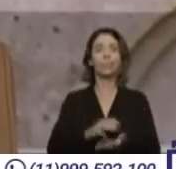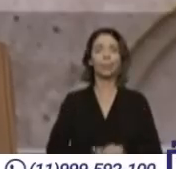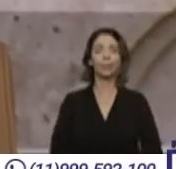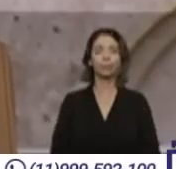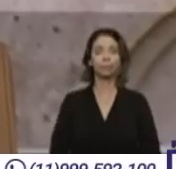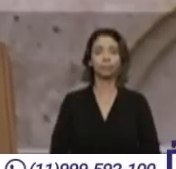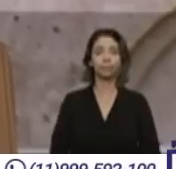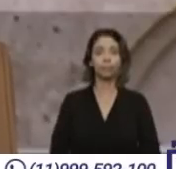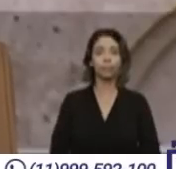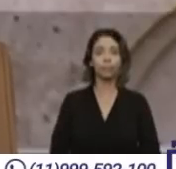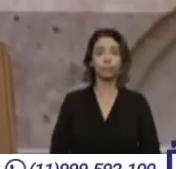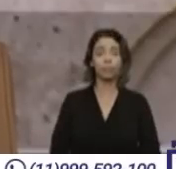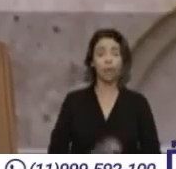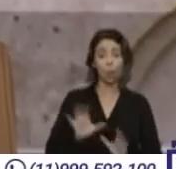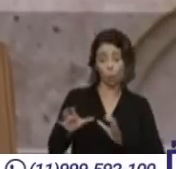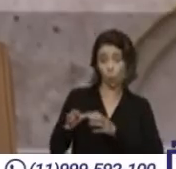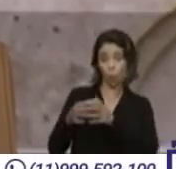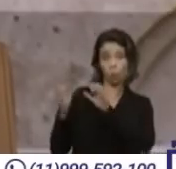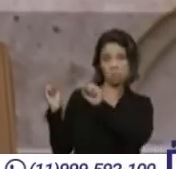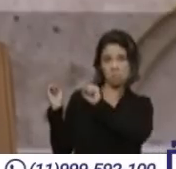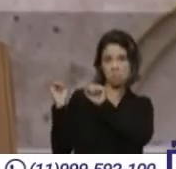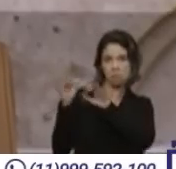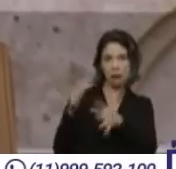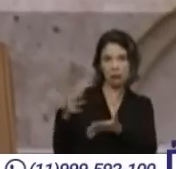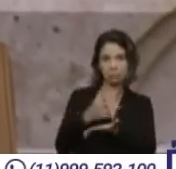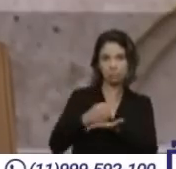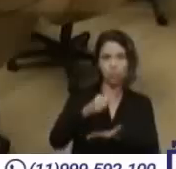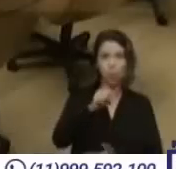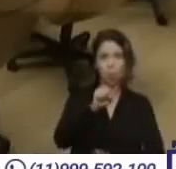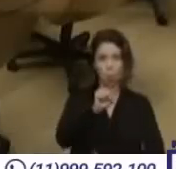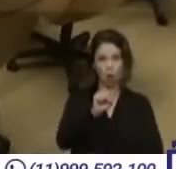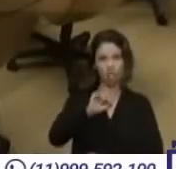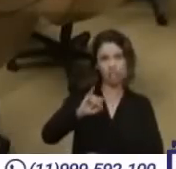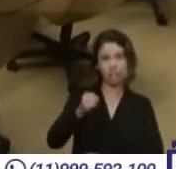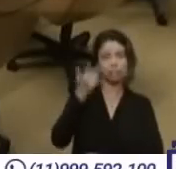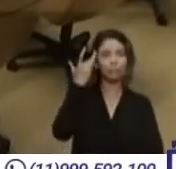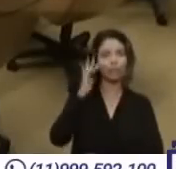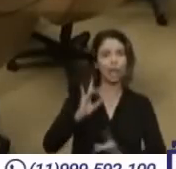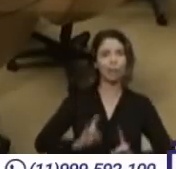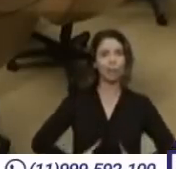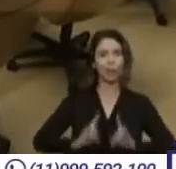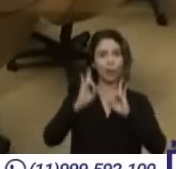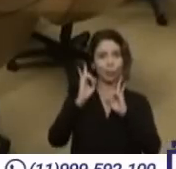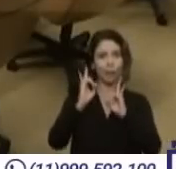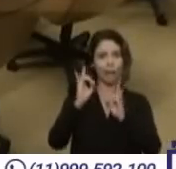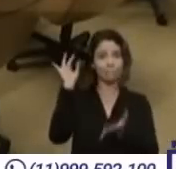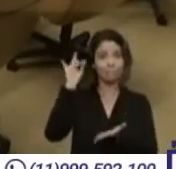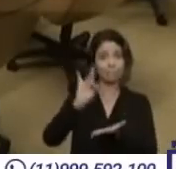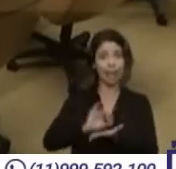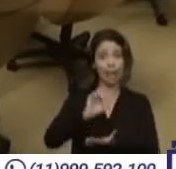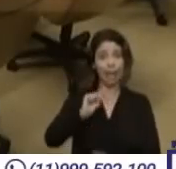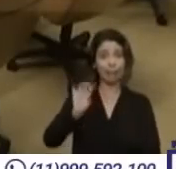Não sabiam os agressores de 8 de janeiro que o prédio sede do Supremo Tribunal